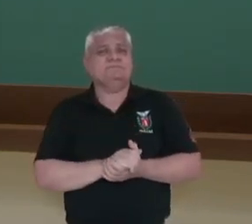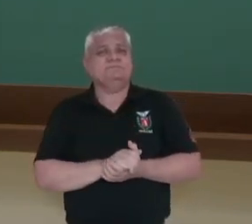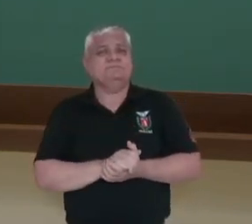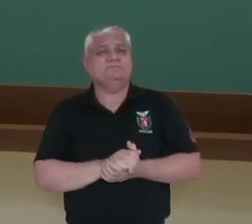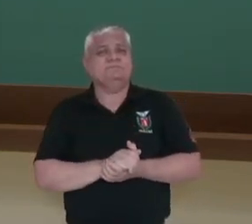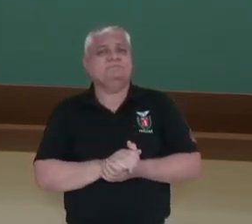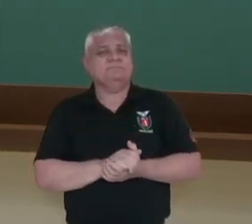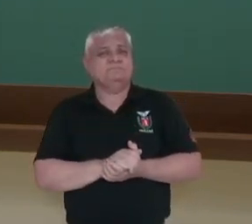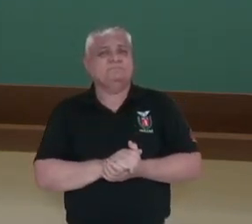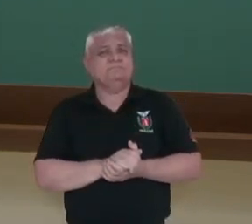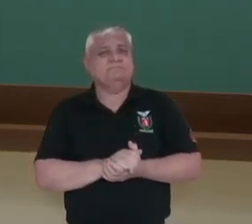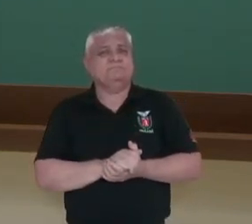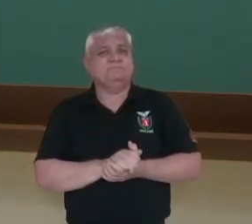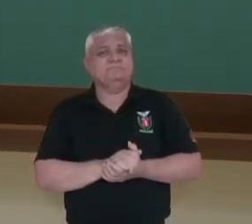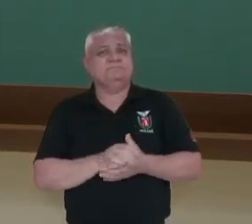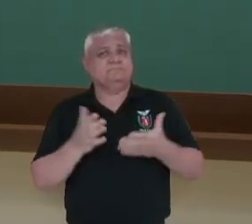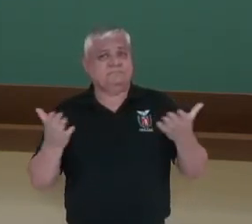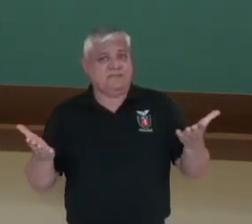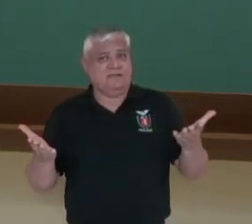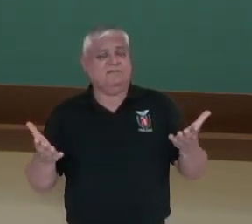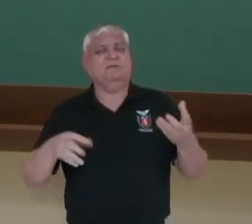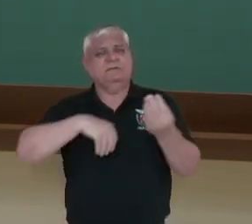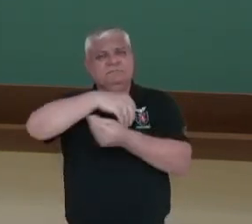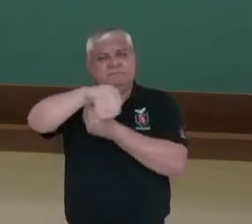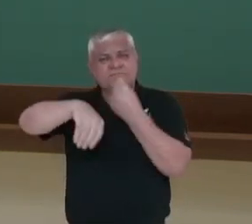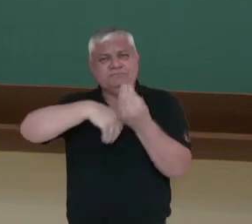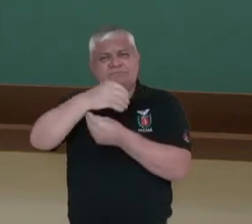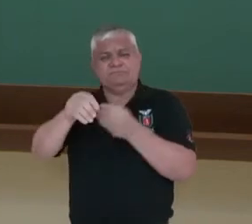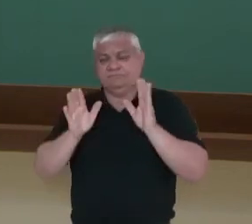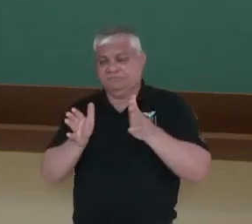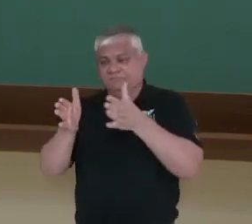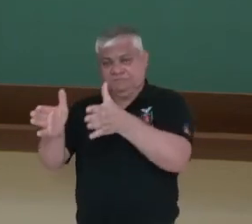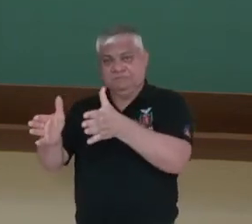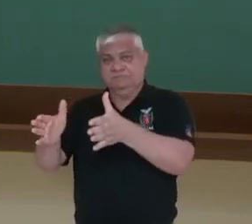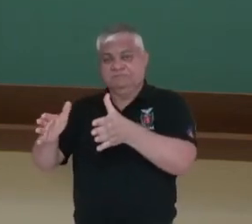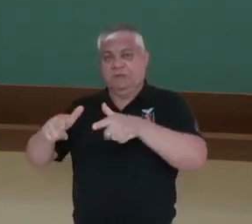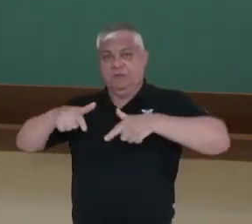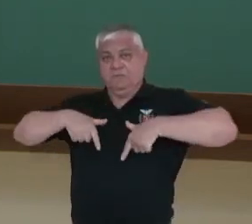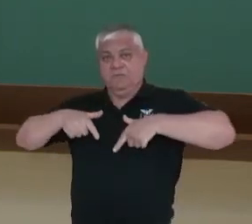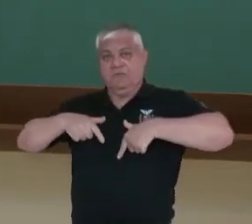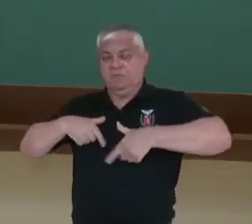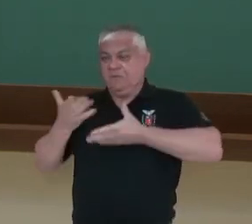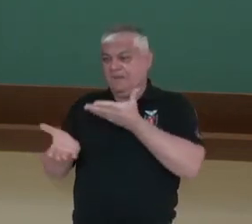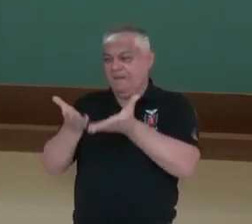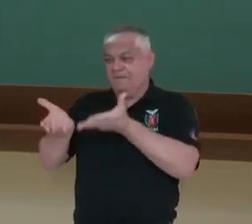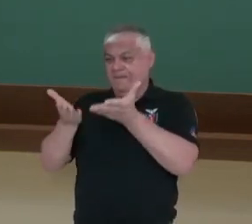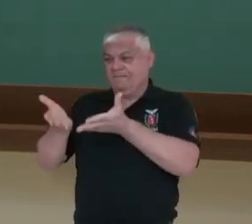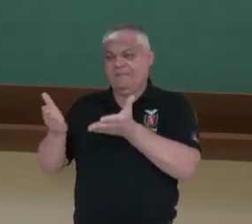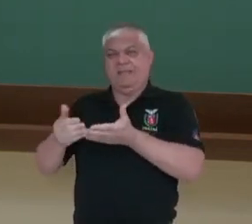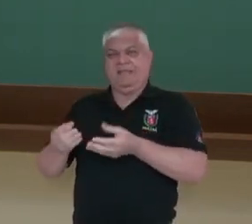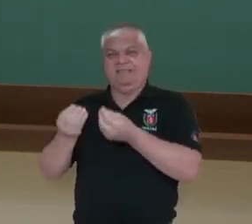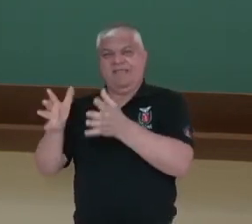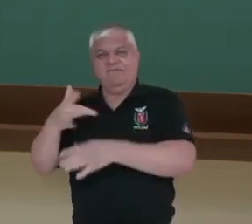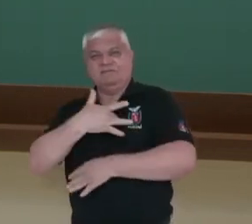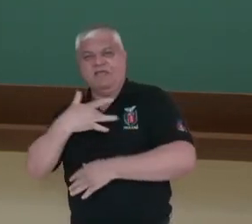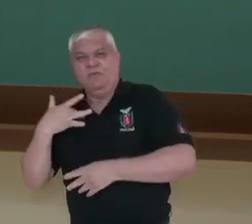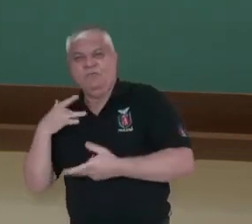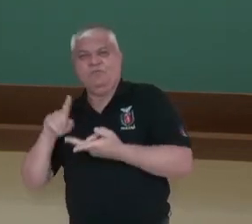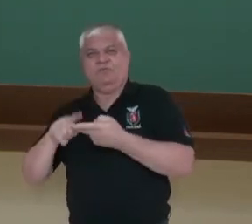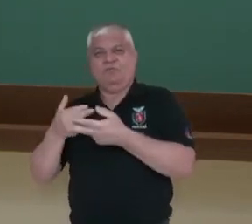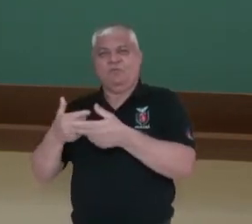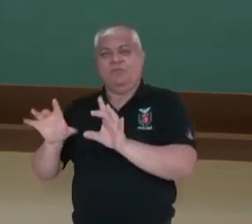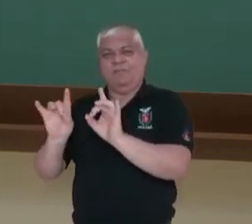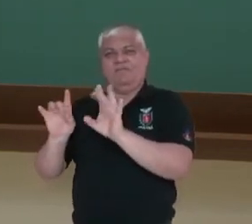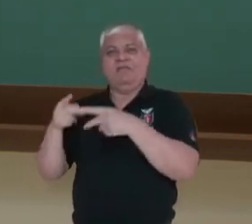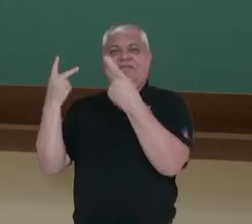né? Quer dizer, já se misturava o público e o privado e fazia aí das instituições saúde, por exemplo, né, um privilégio